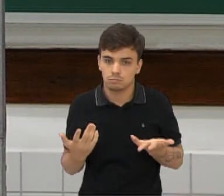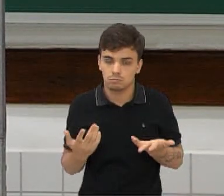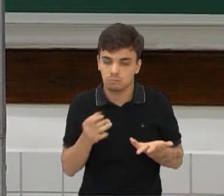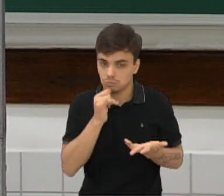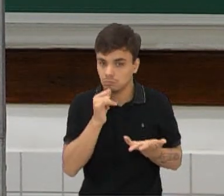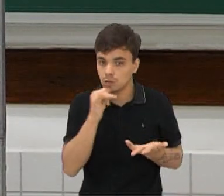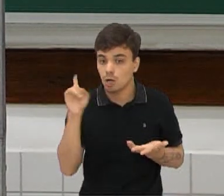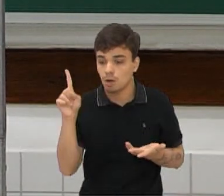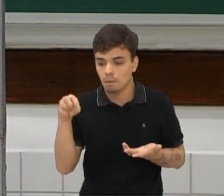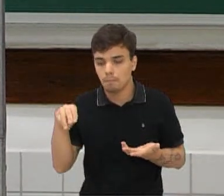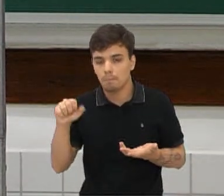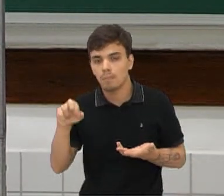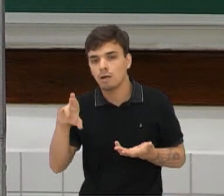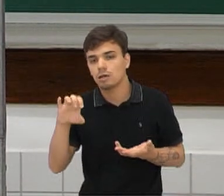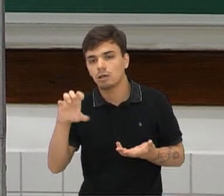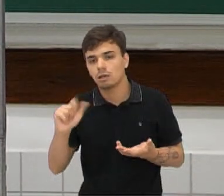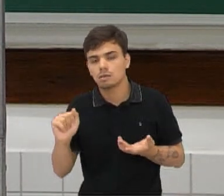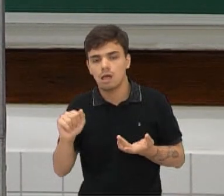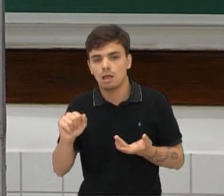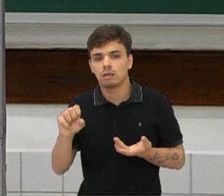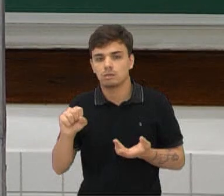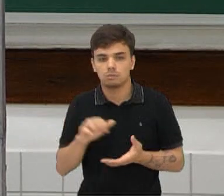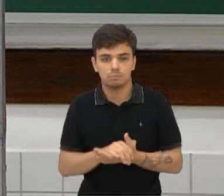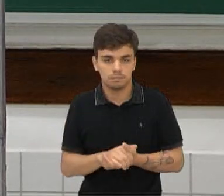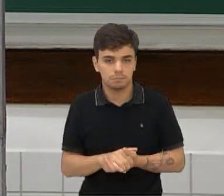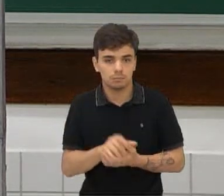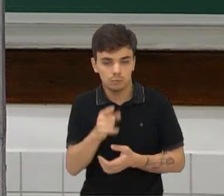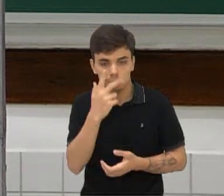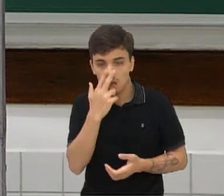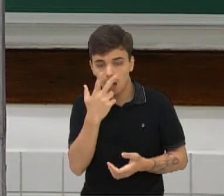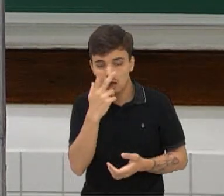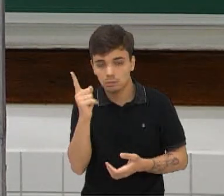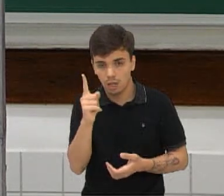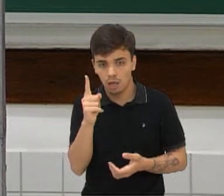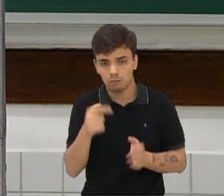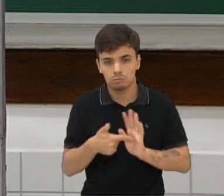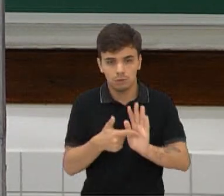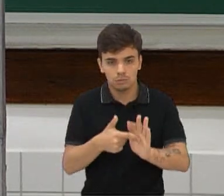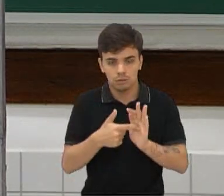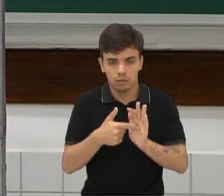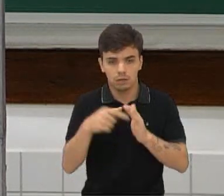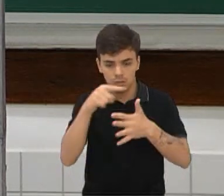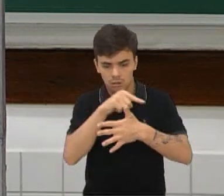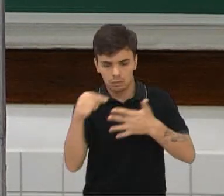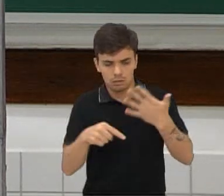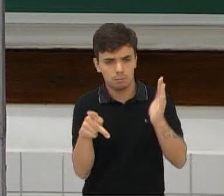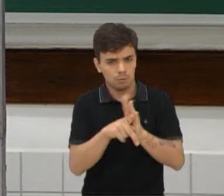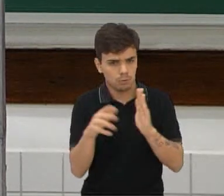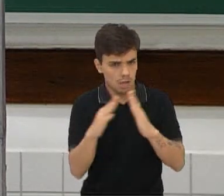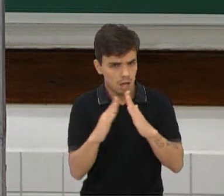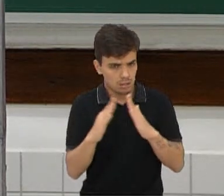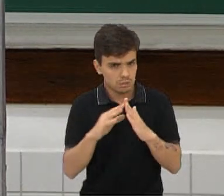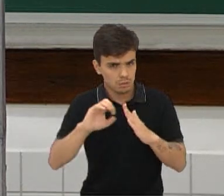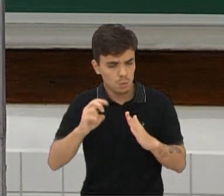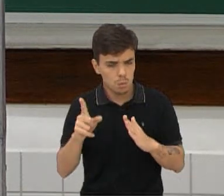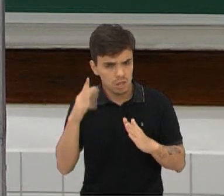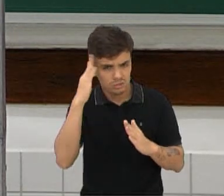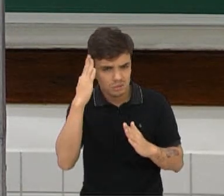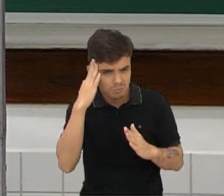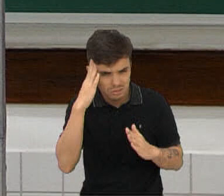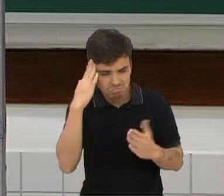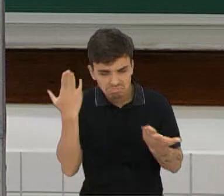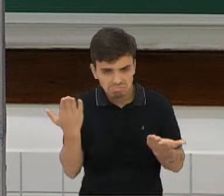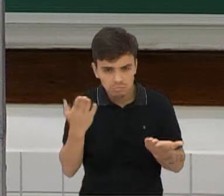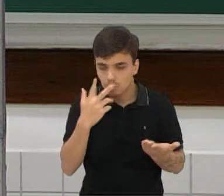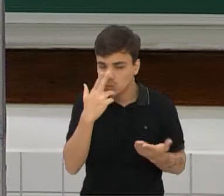a Marcela Souza Araújo, você acha que ela trouxe esses dados de casa, que ela já sabia? Onde ela achou esses